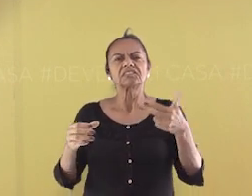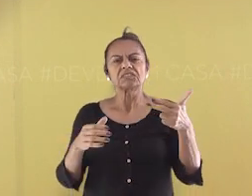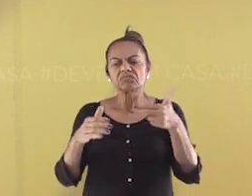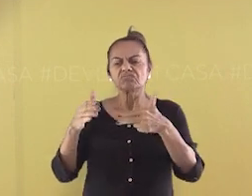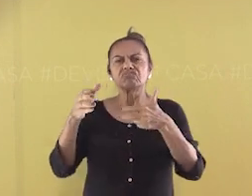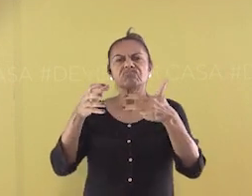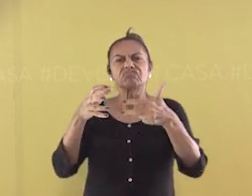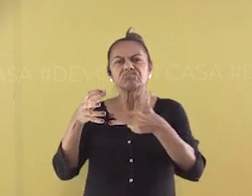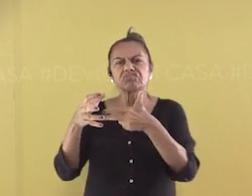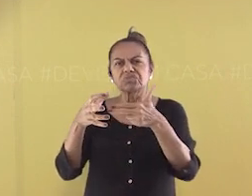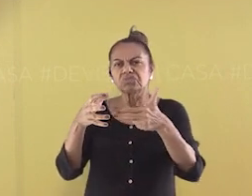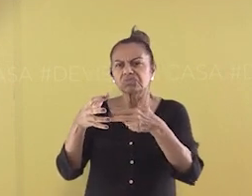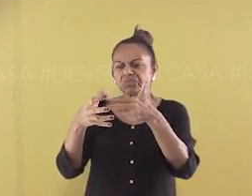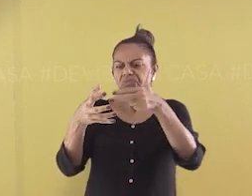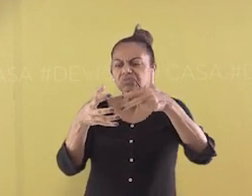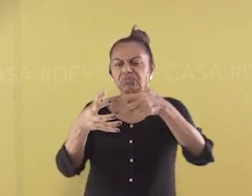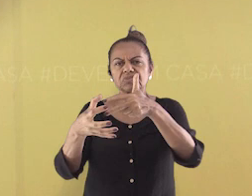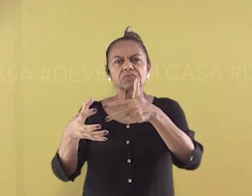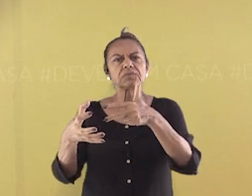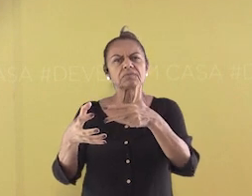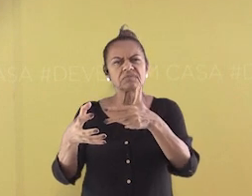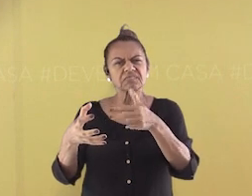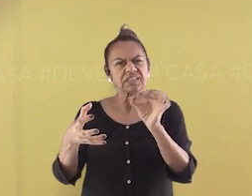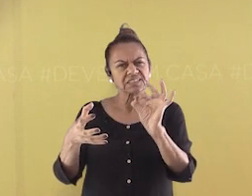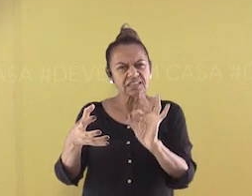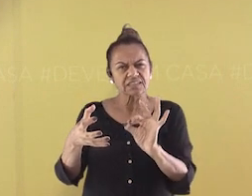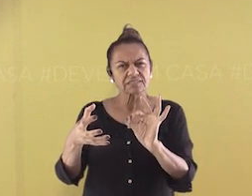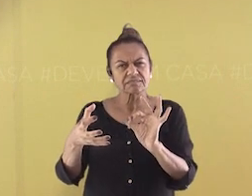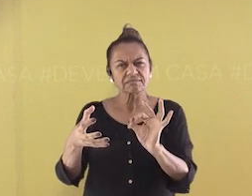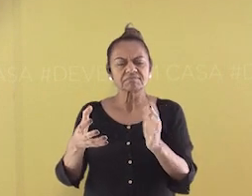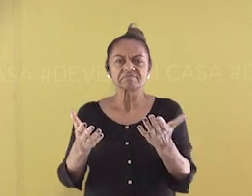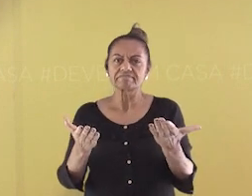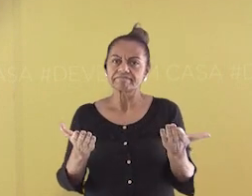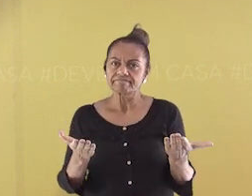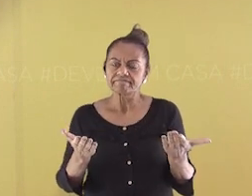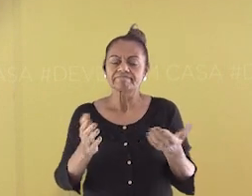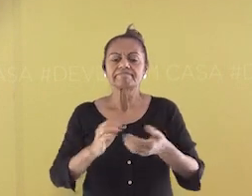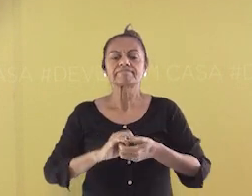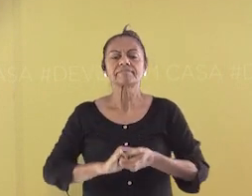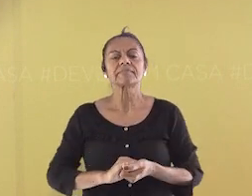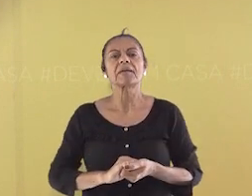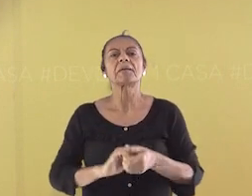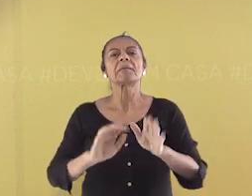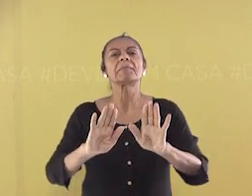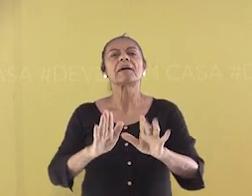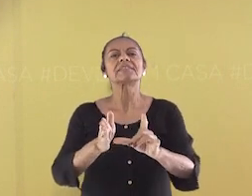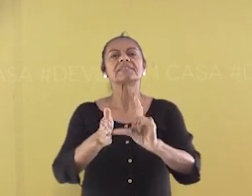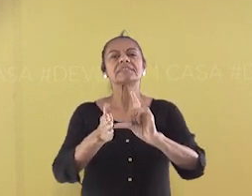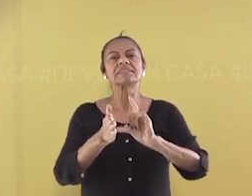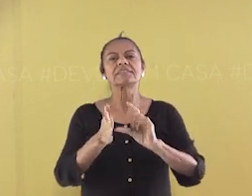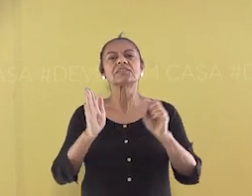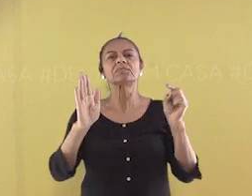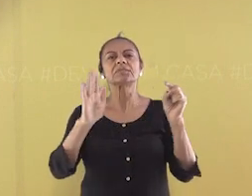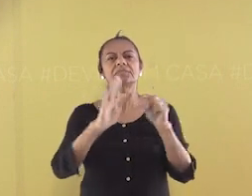respondemos. Mas antes, deixa eu te perguntar, tá gostando da aula? Já confirmou sua presença? Se ainda não,